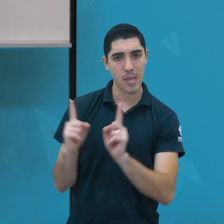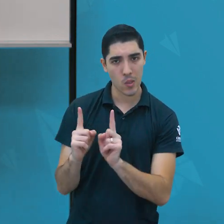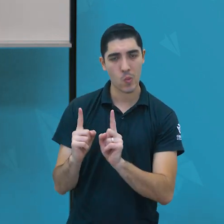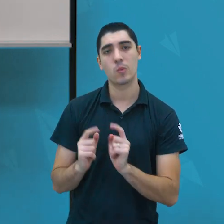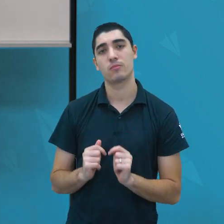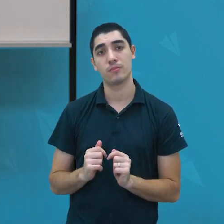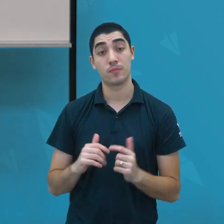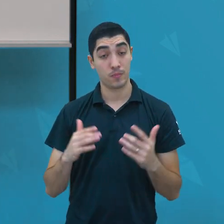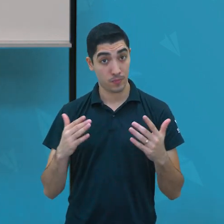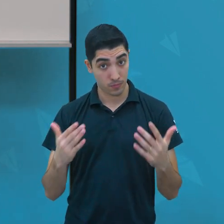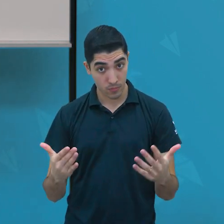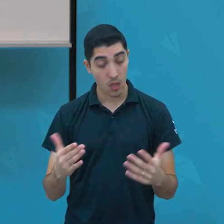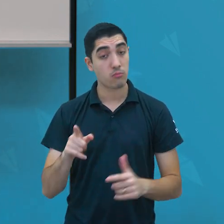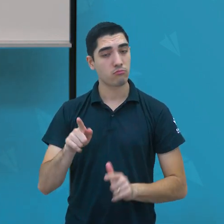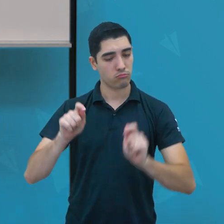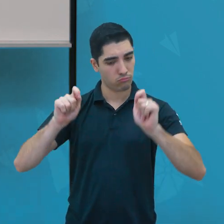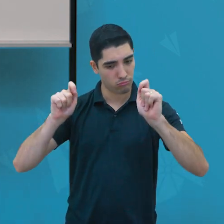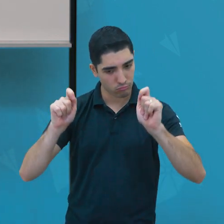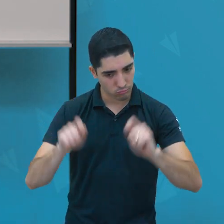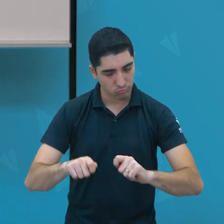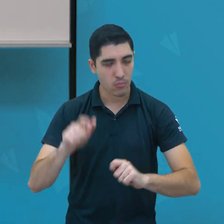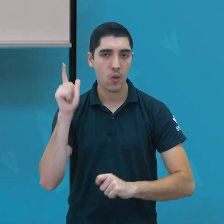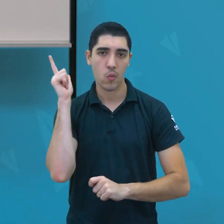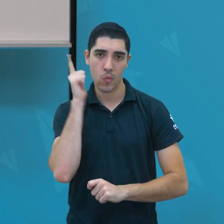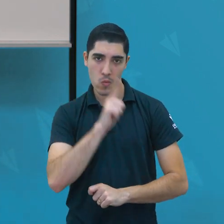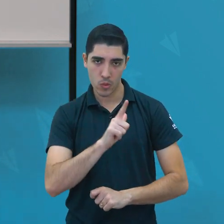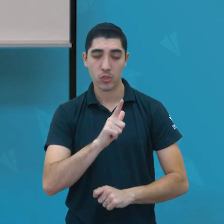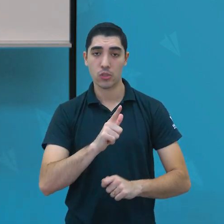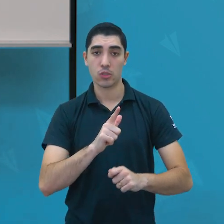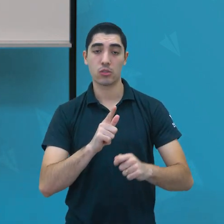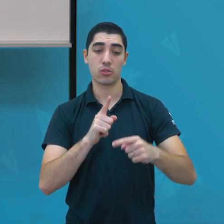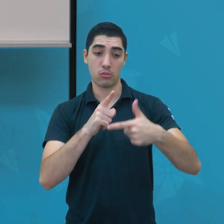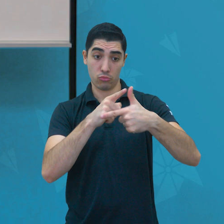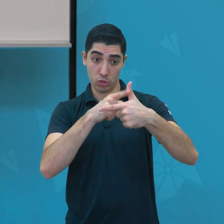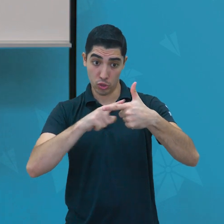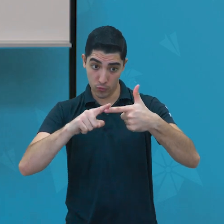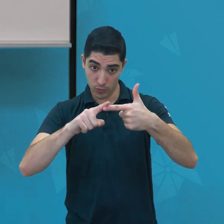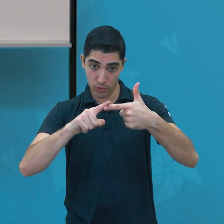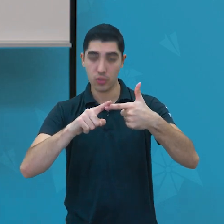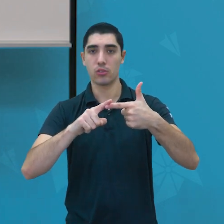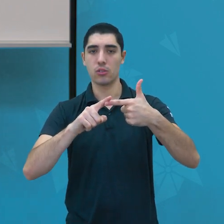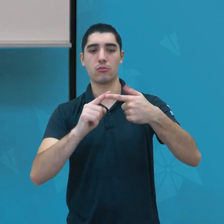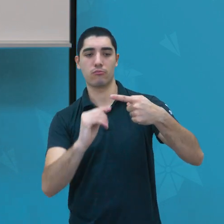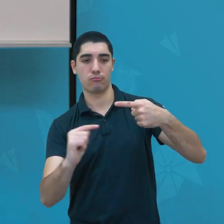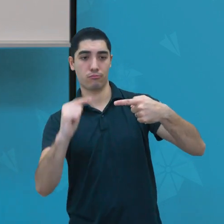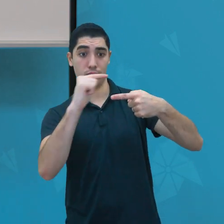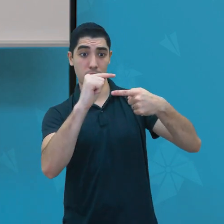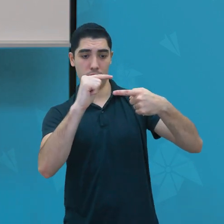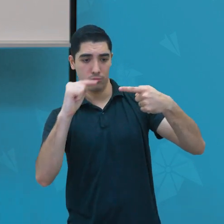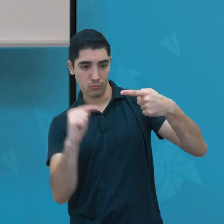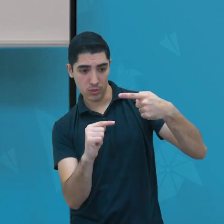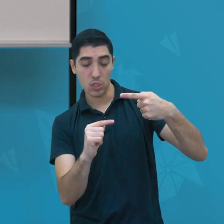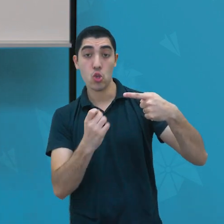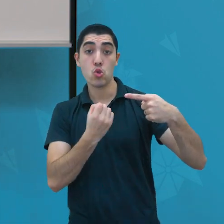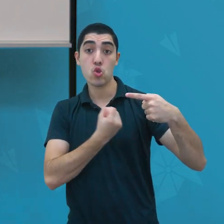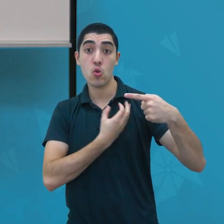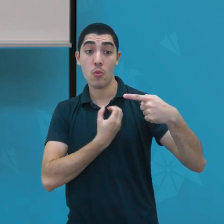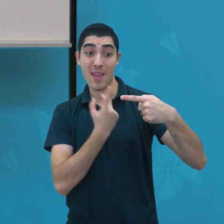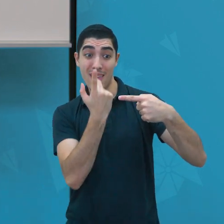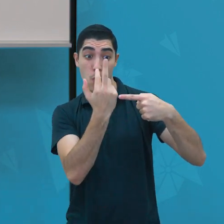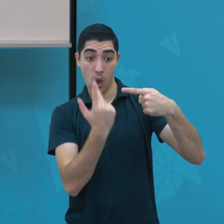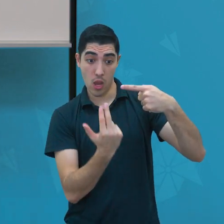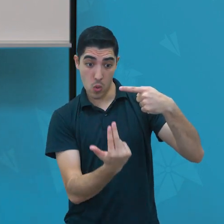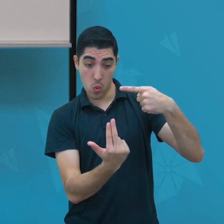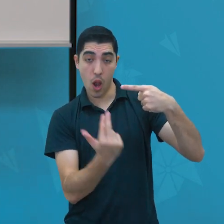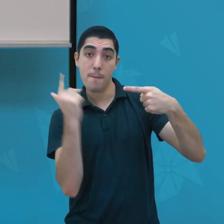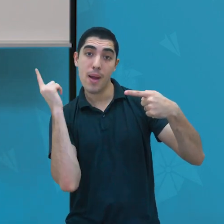seja, é possível dividir em cima e embaixo por valores iguais,